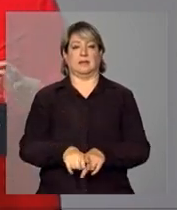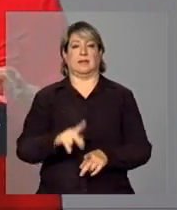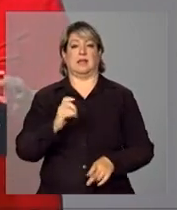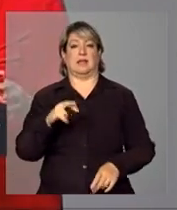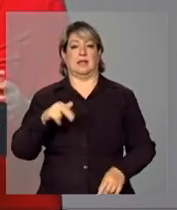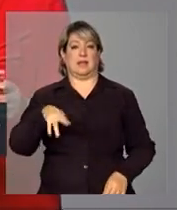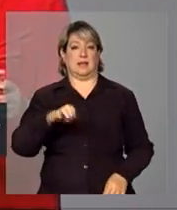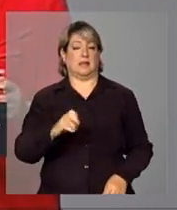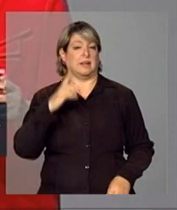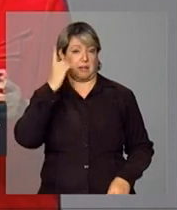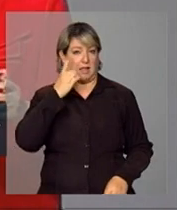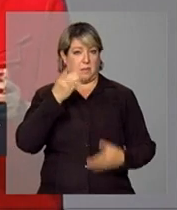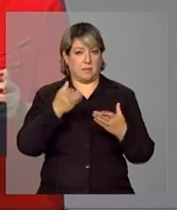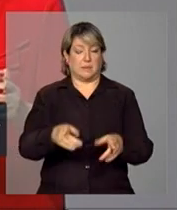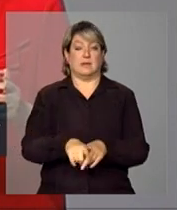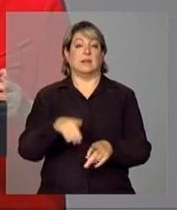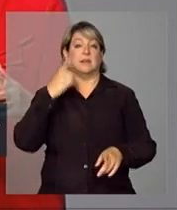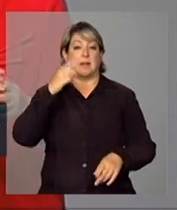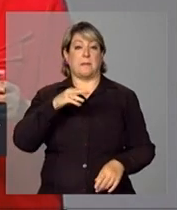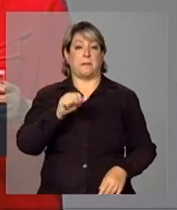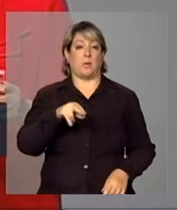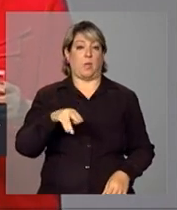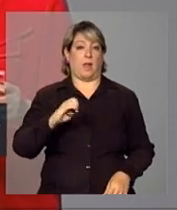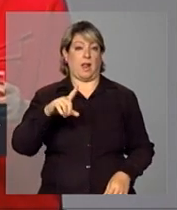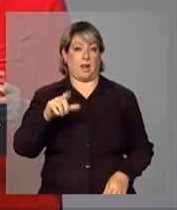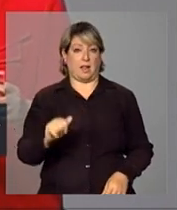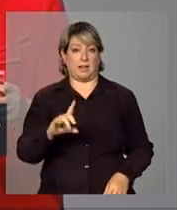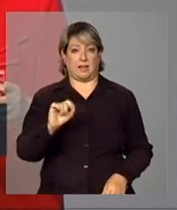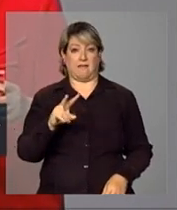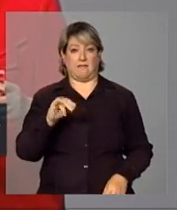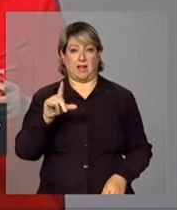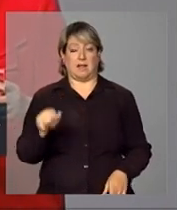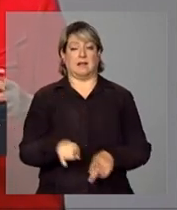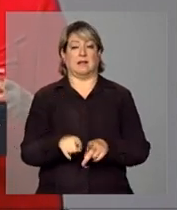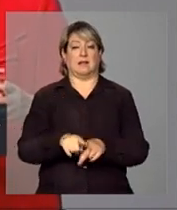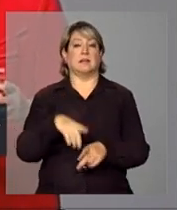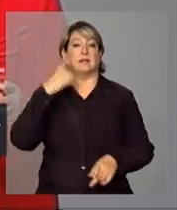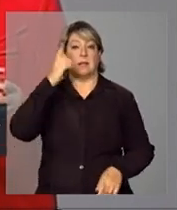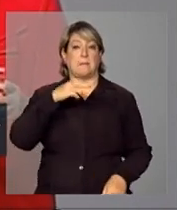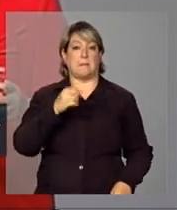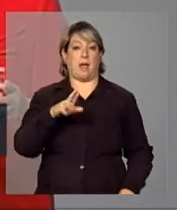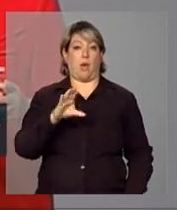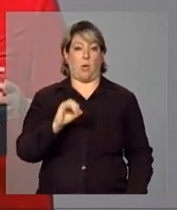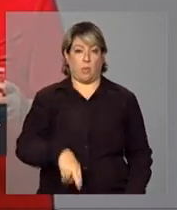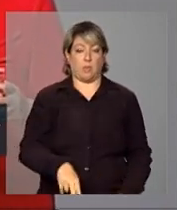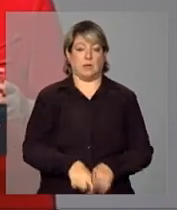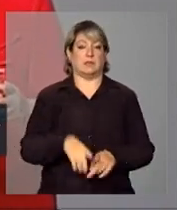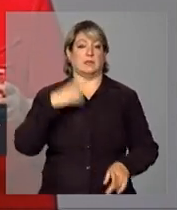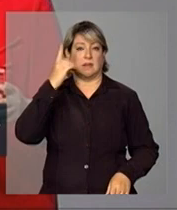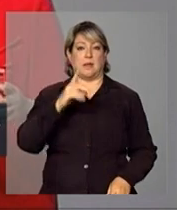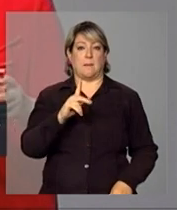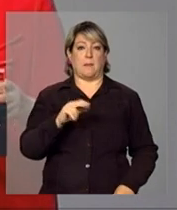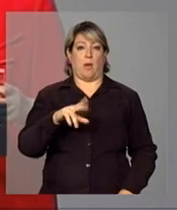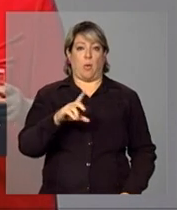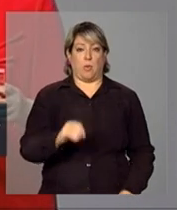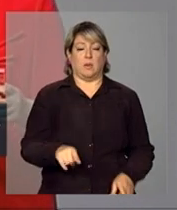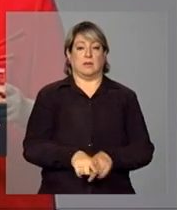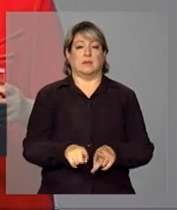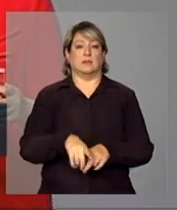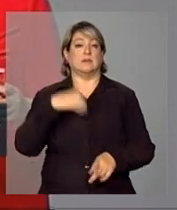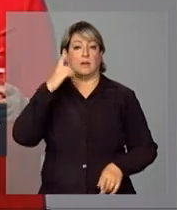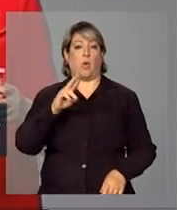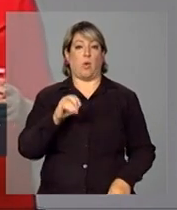Fontana, deputada Manuela Dávila, deputado Marcon, deputado Paulo Ferreira,